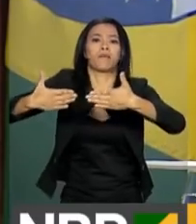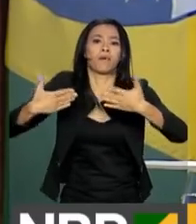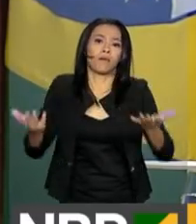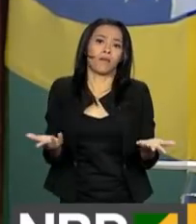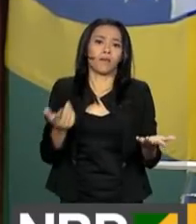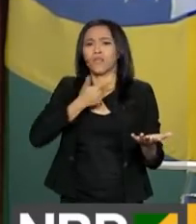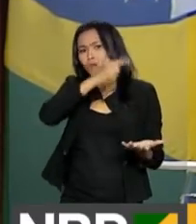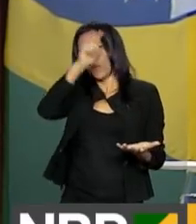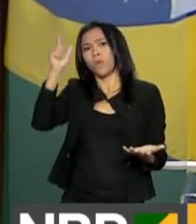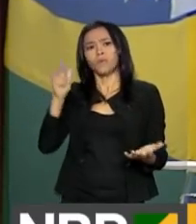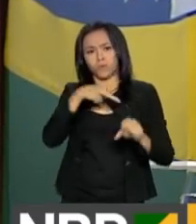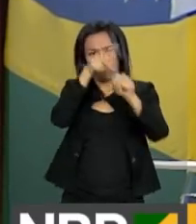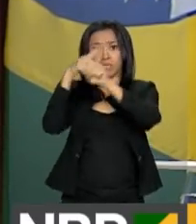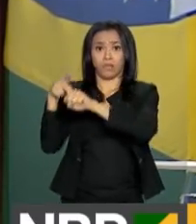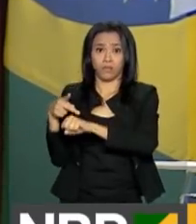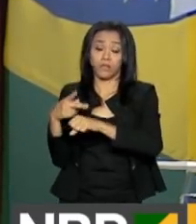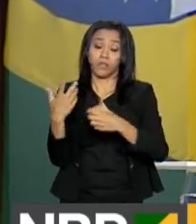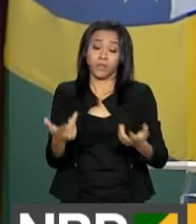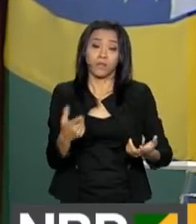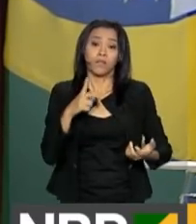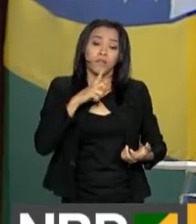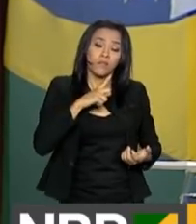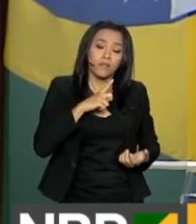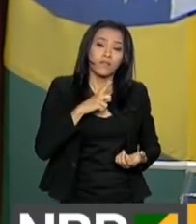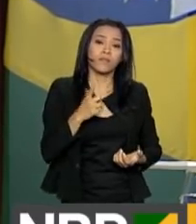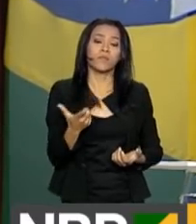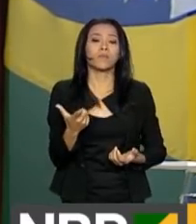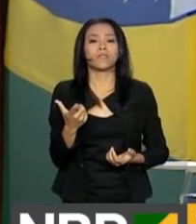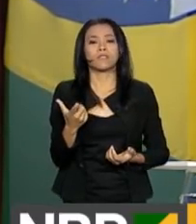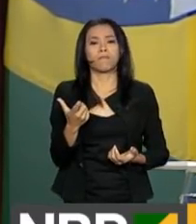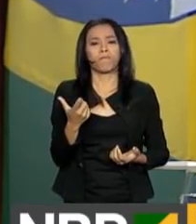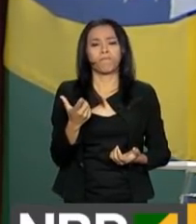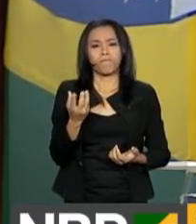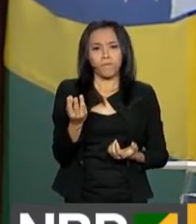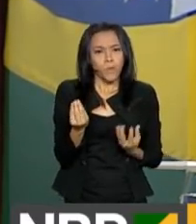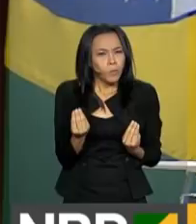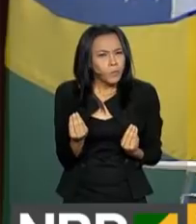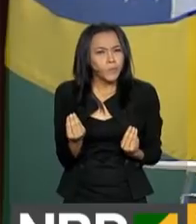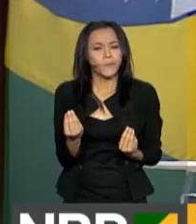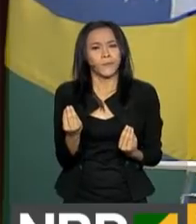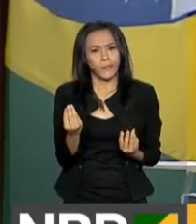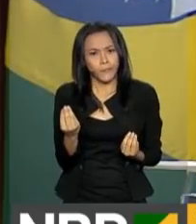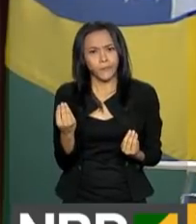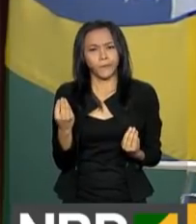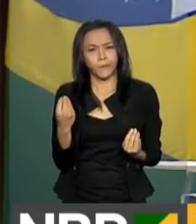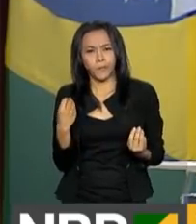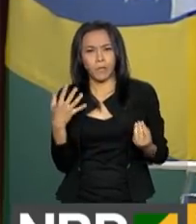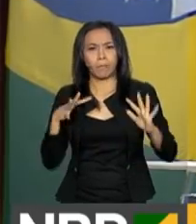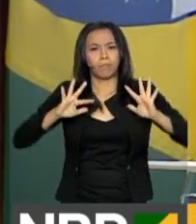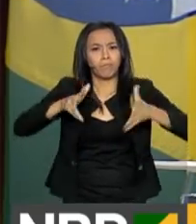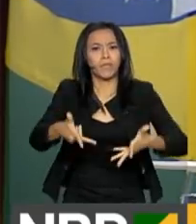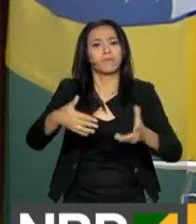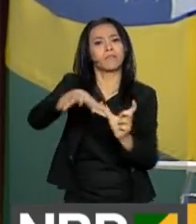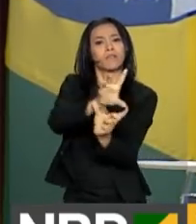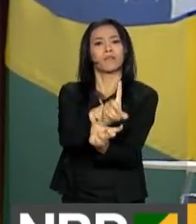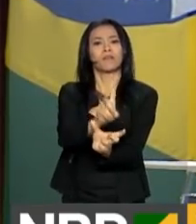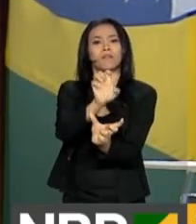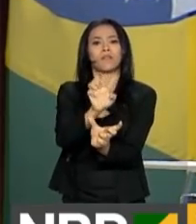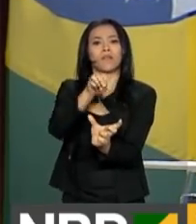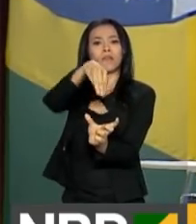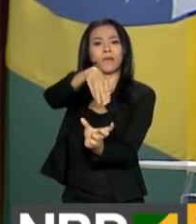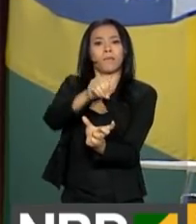temos tido uma atitude muito ativa muito presente de muita significação democrática pregando